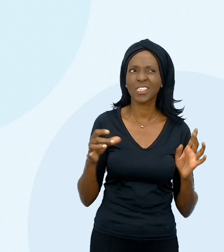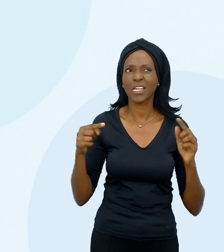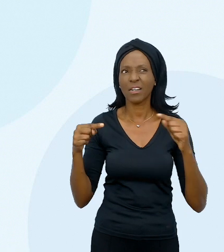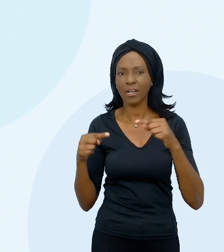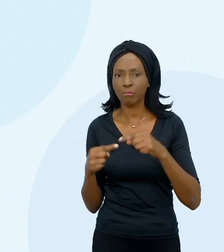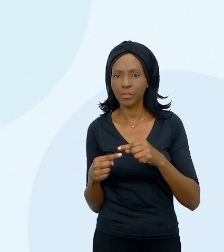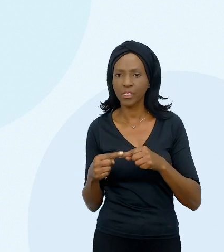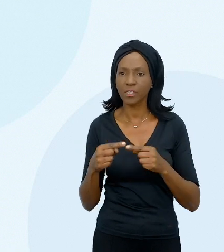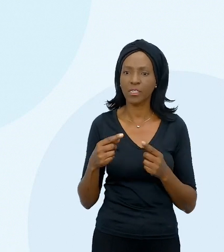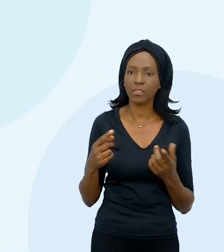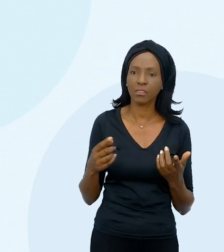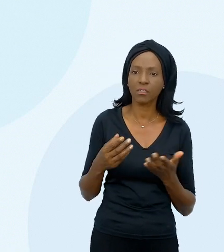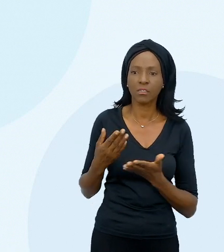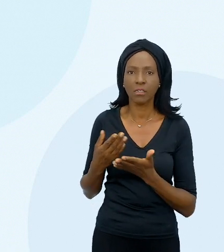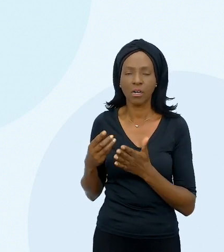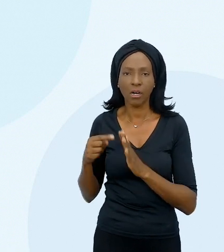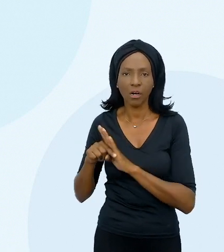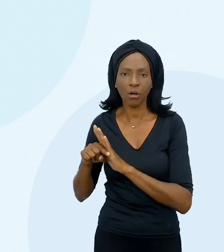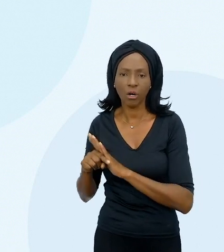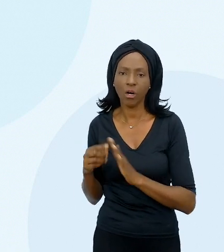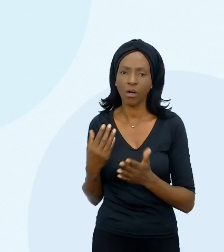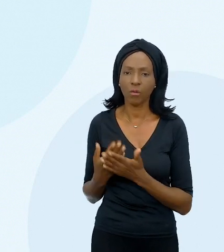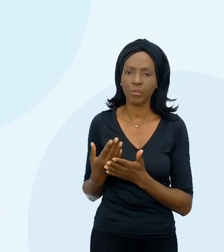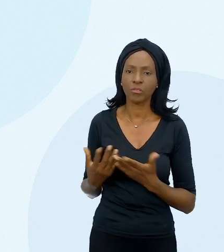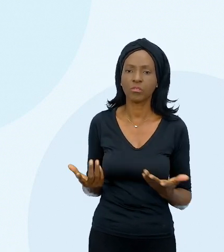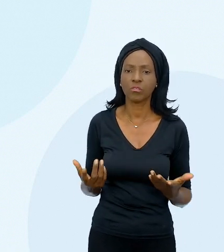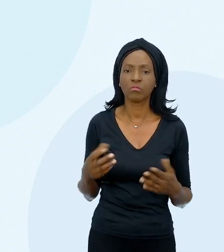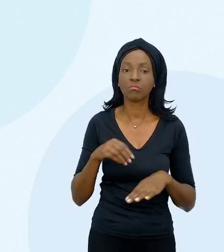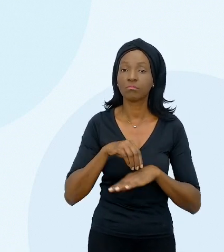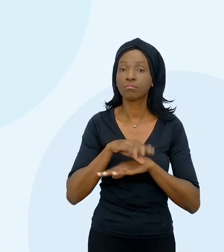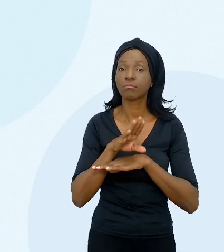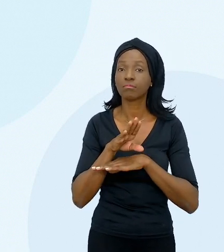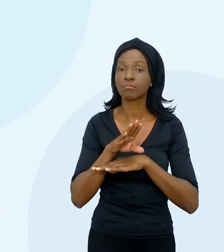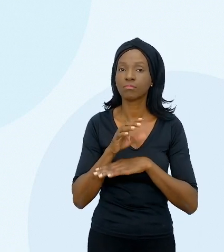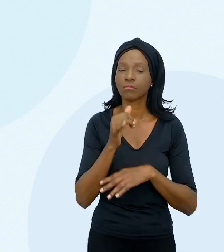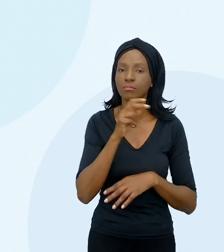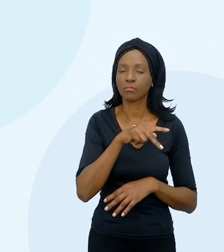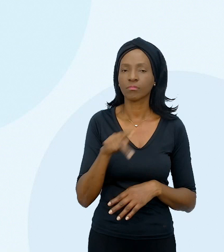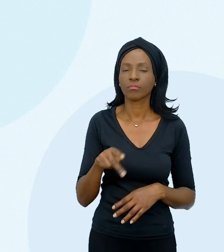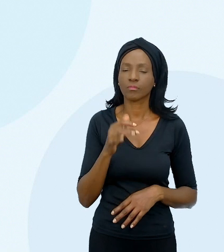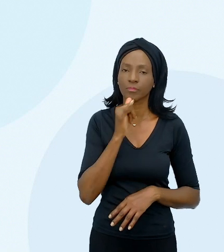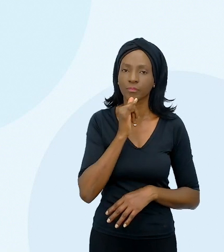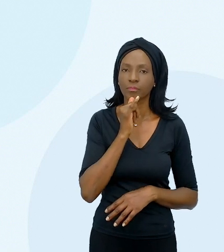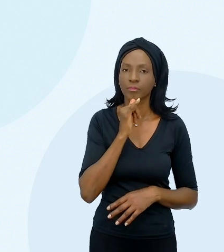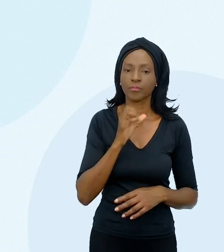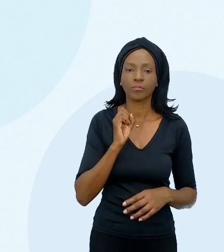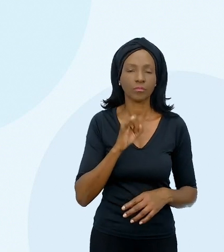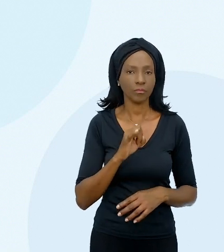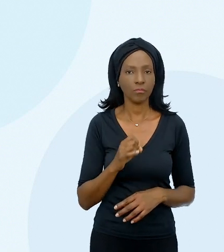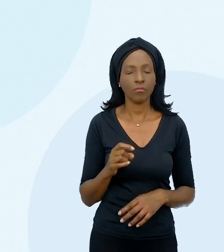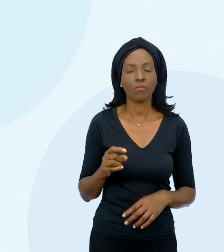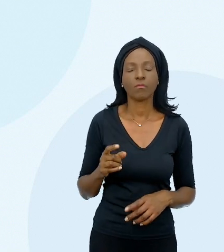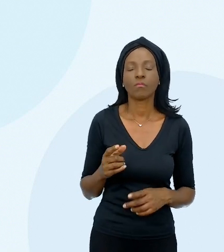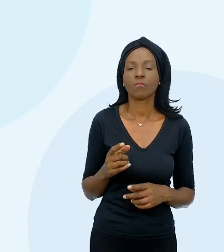principalmente curricular. Então, qual é a sugestão, professores? Por exemplo, se você